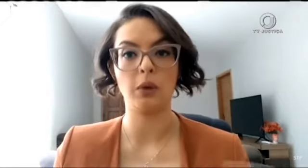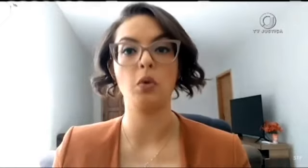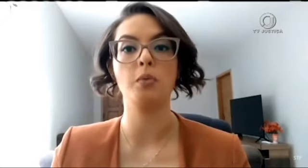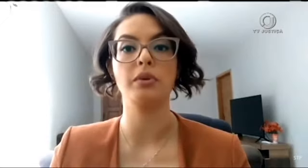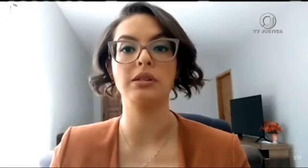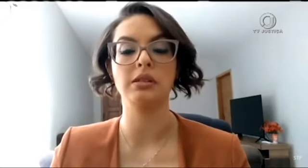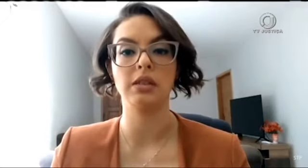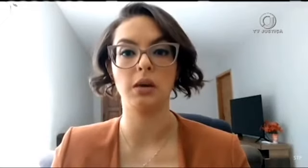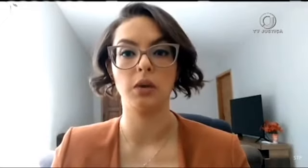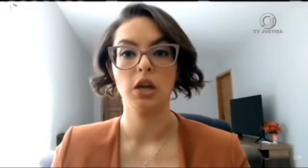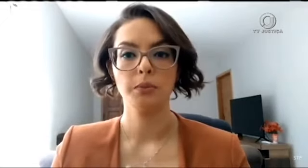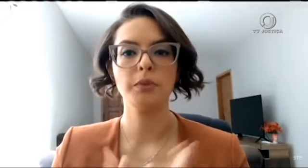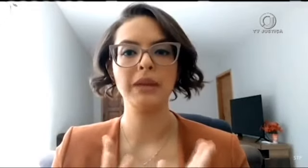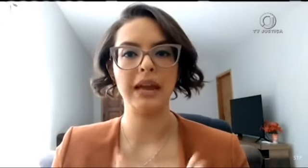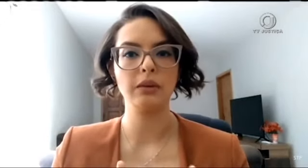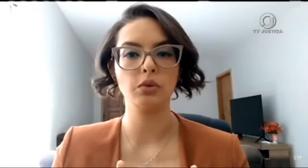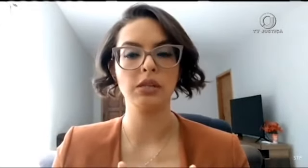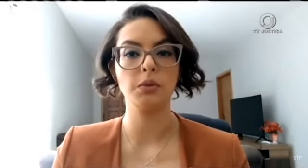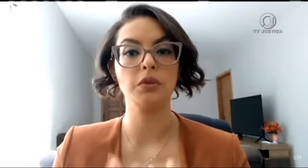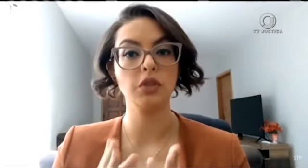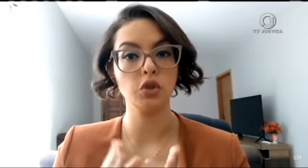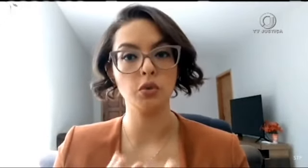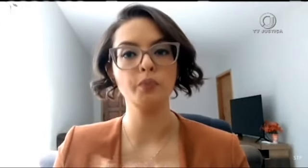atual composição para o biênio